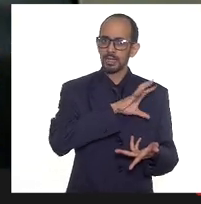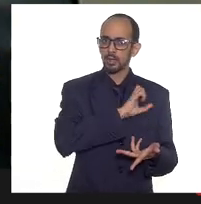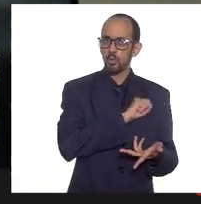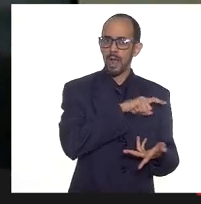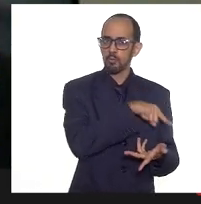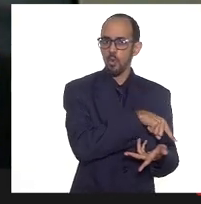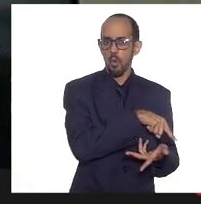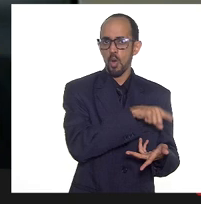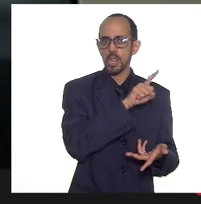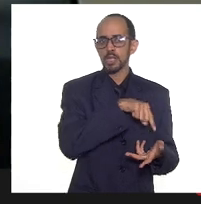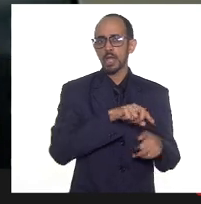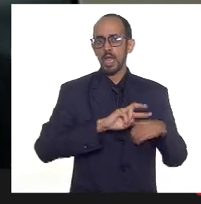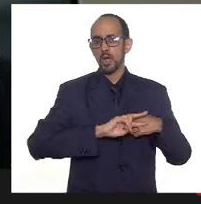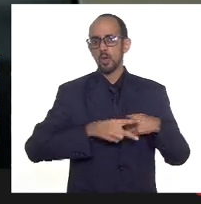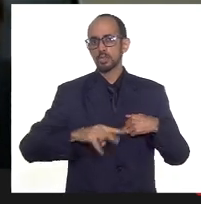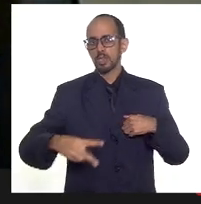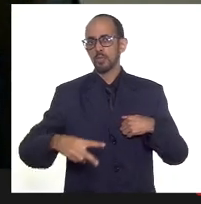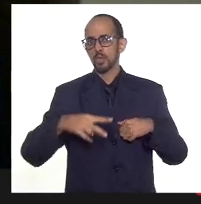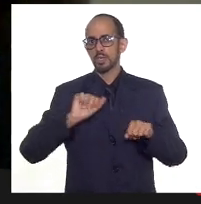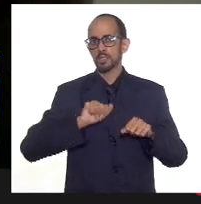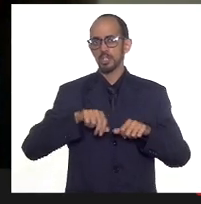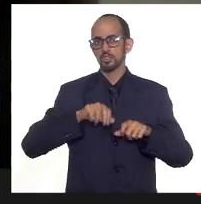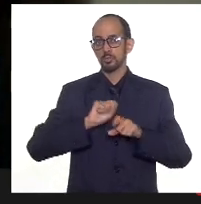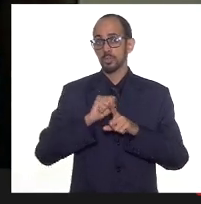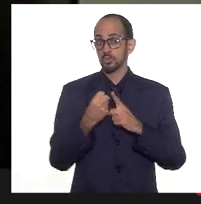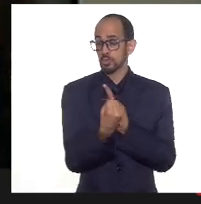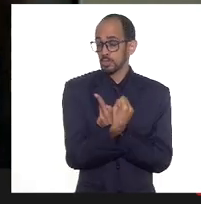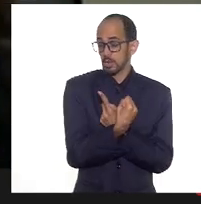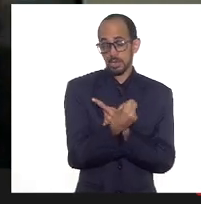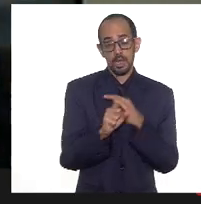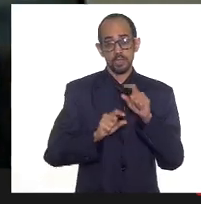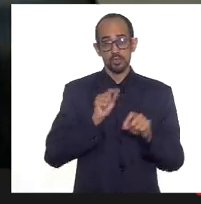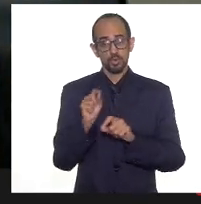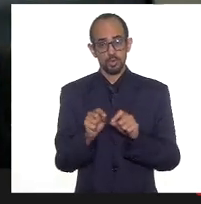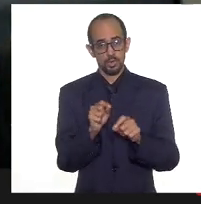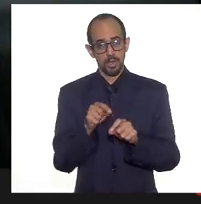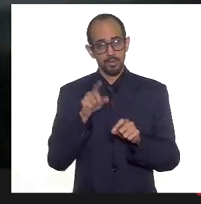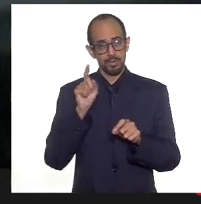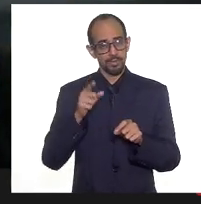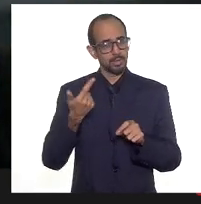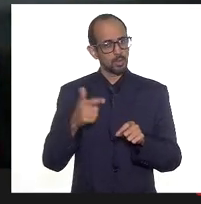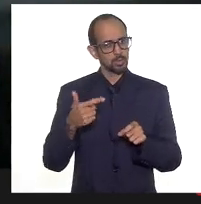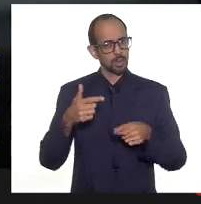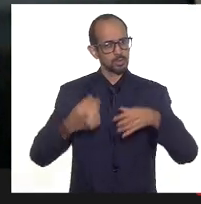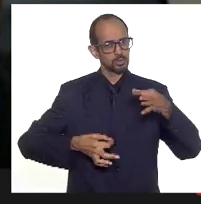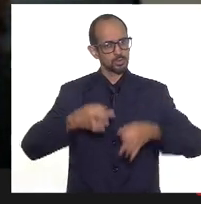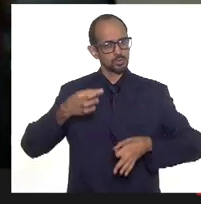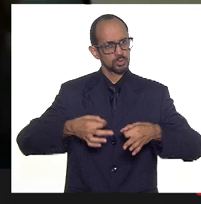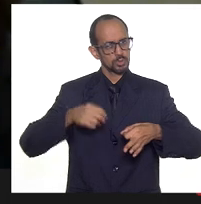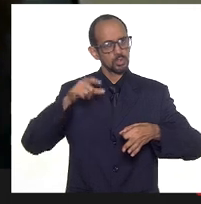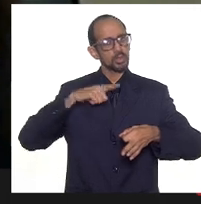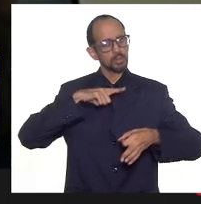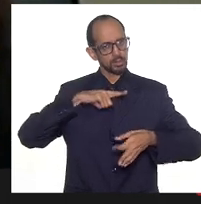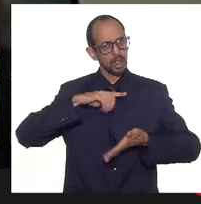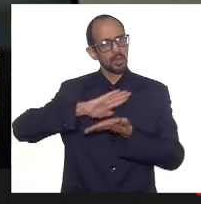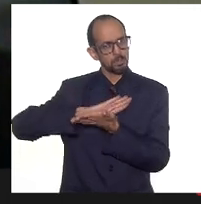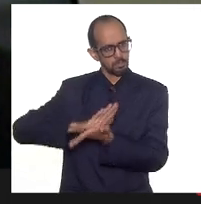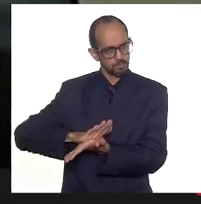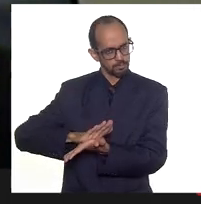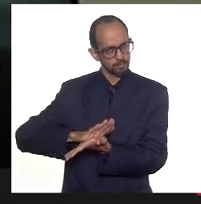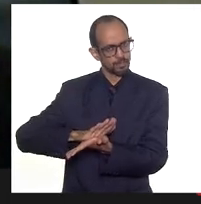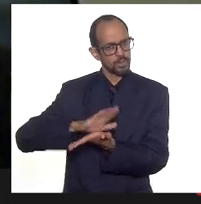Ele é fruto de uma sociedade, né, de uma sociedade que é injusta, desigual e preconceituosa e